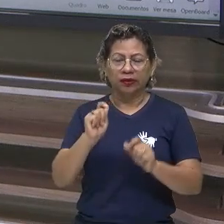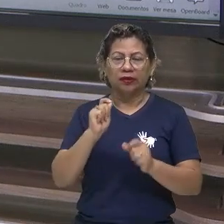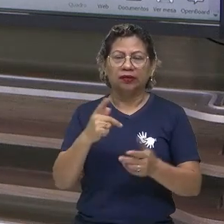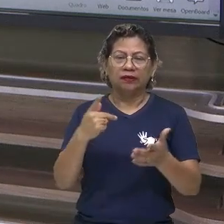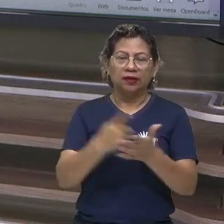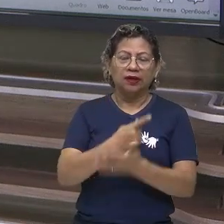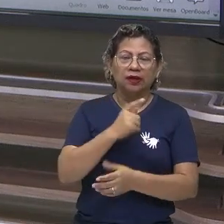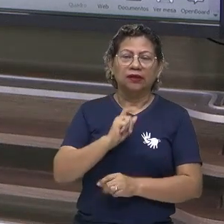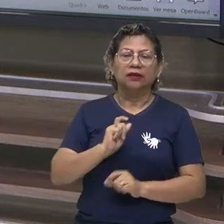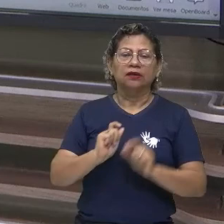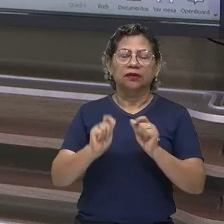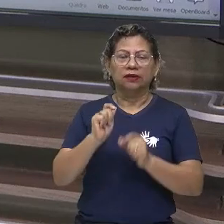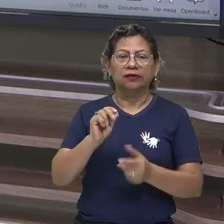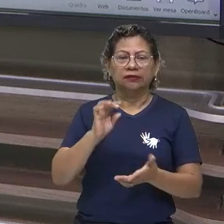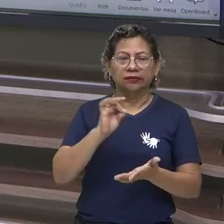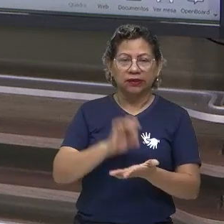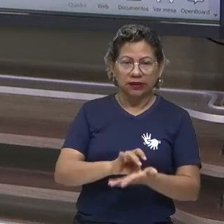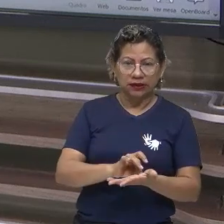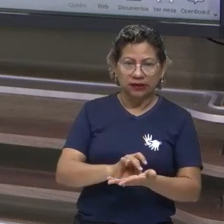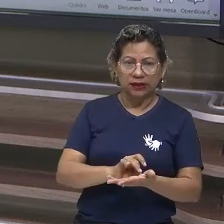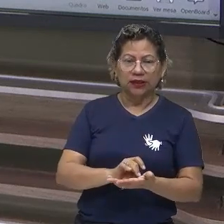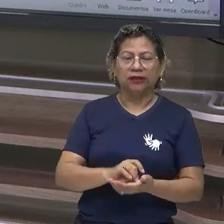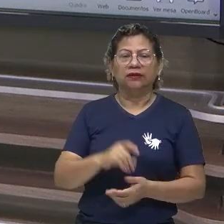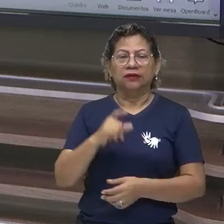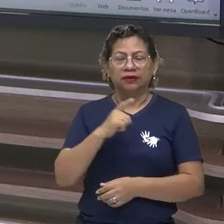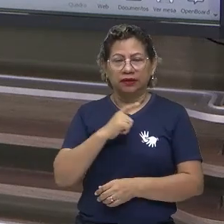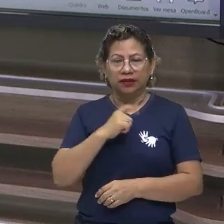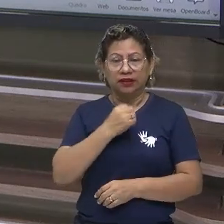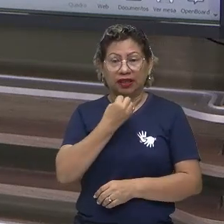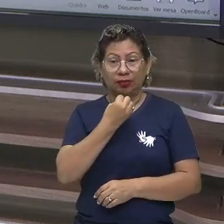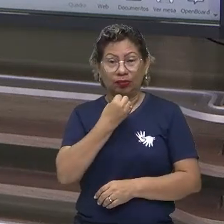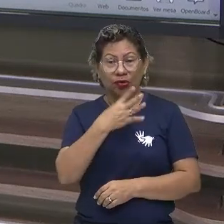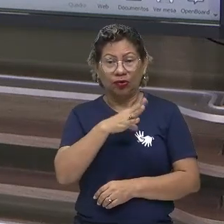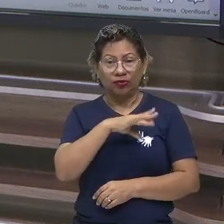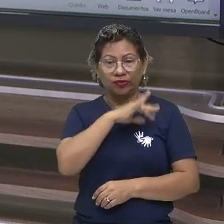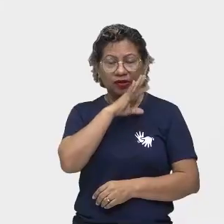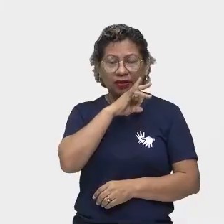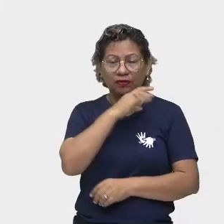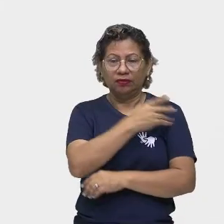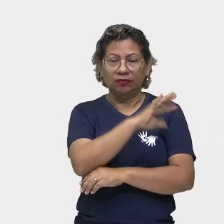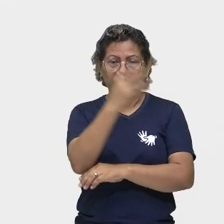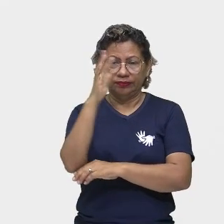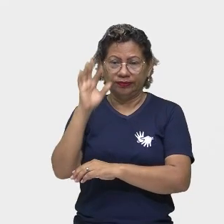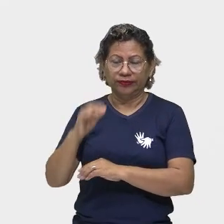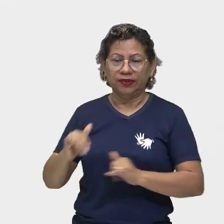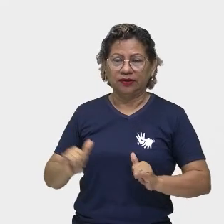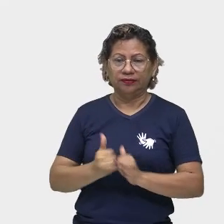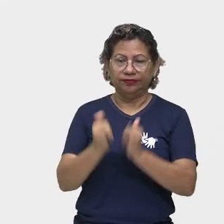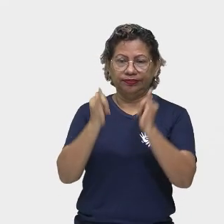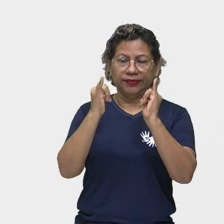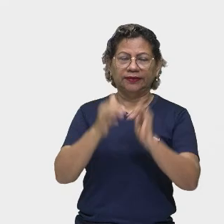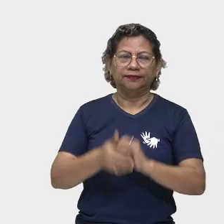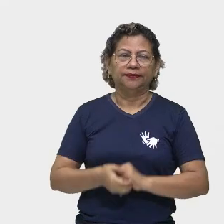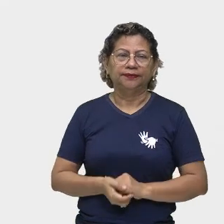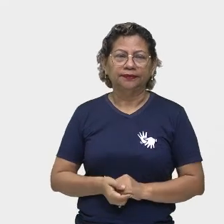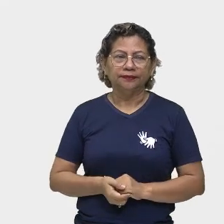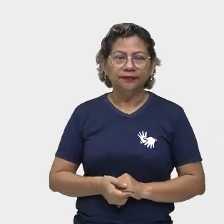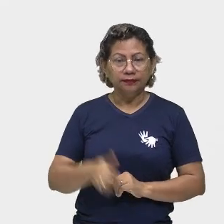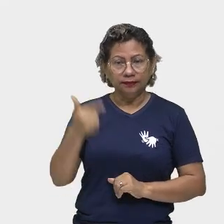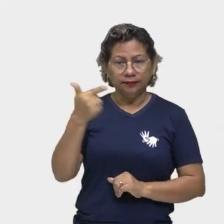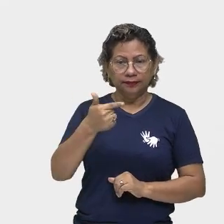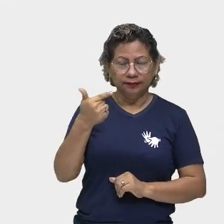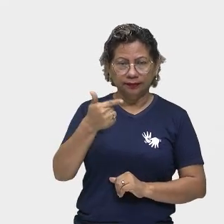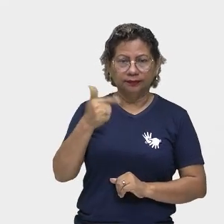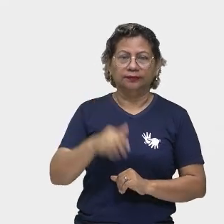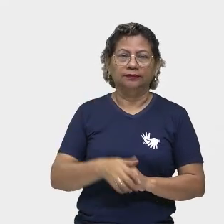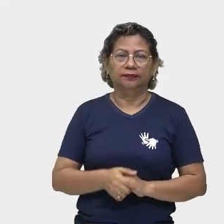estava correto quando a gente mencionou vantagens e desvantagens. E quanto à questão 2, a gente observa aí que a gente